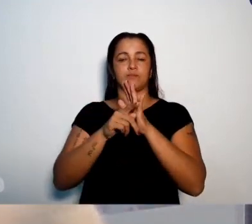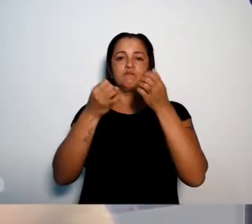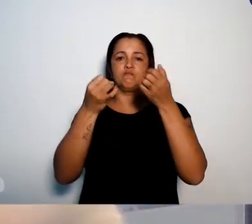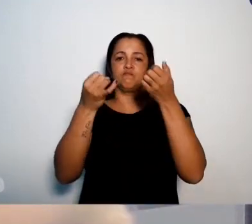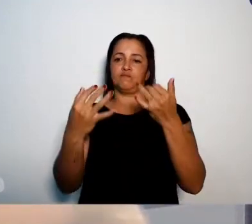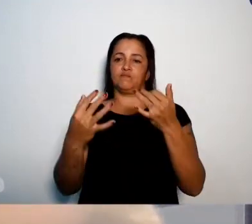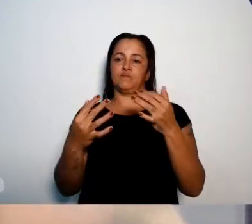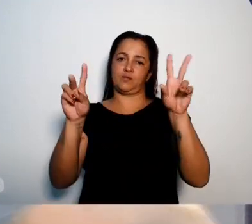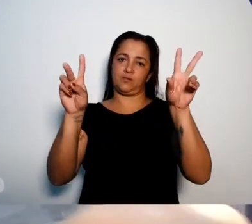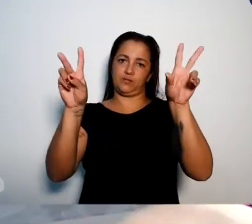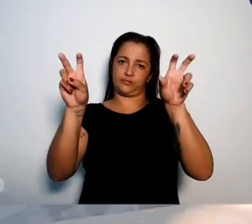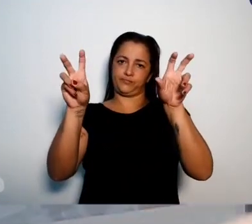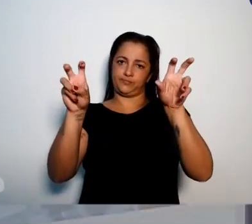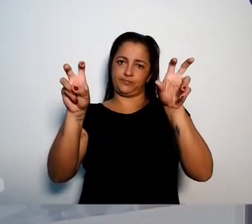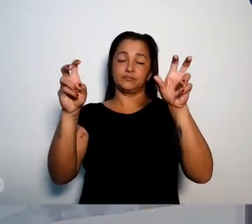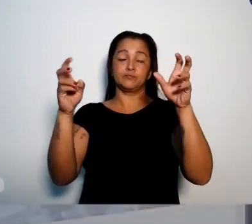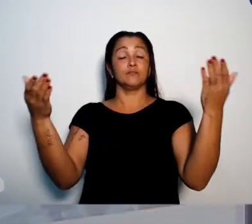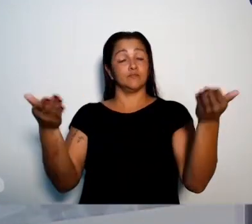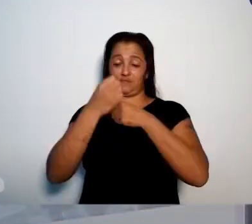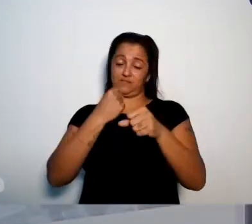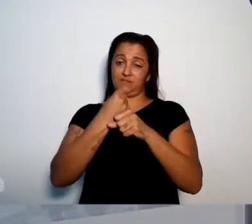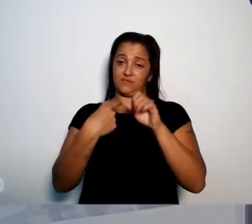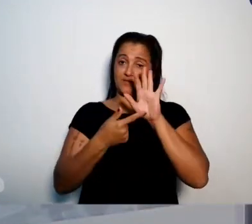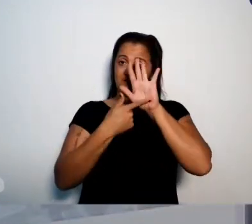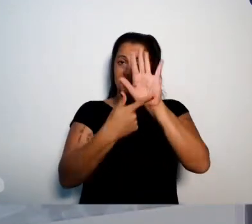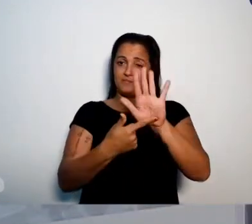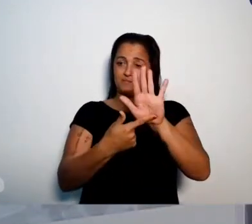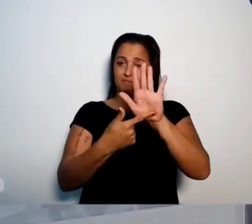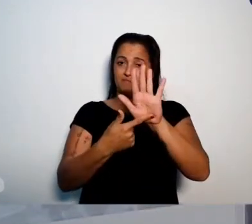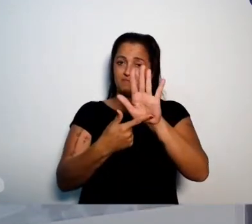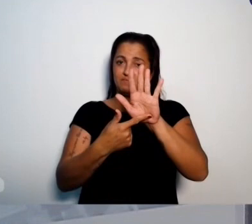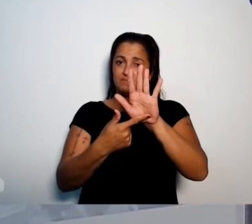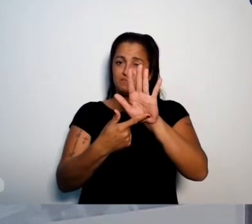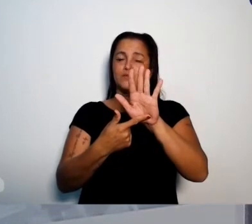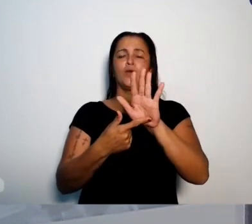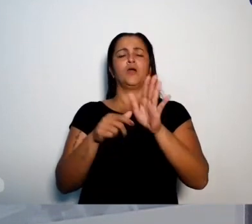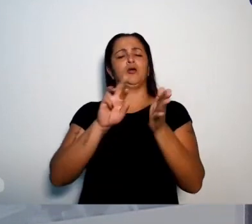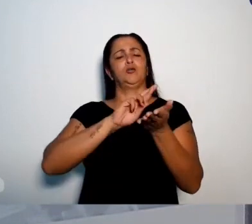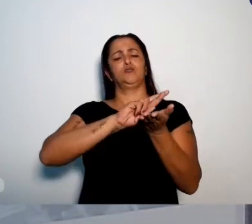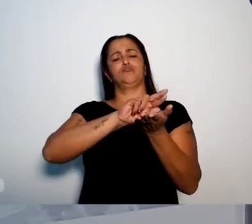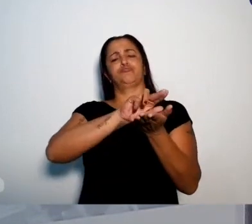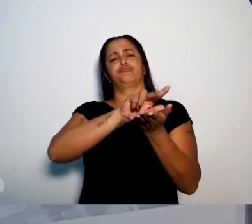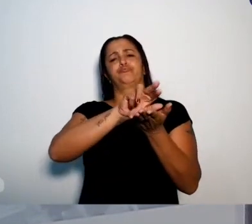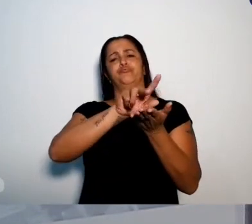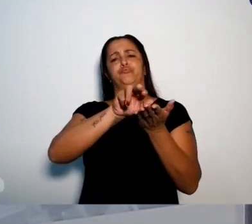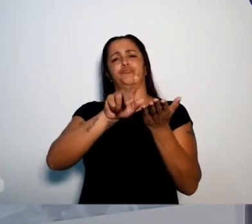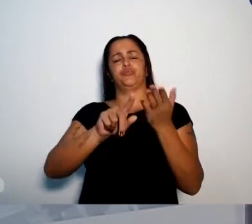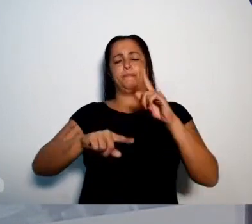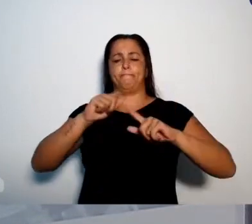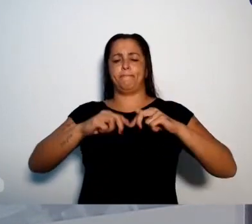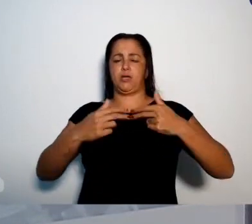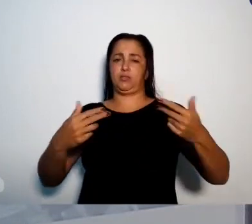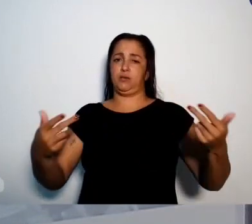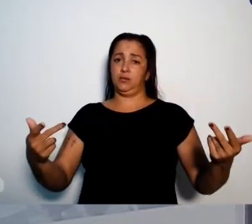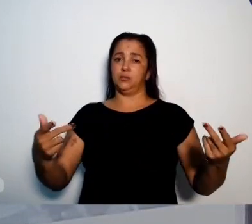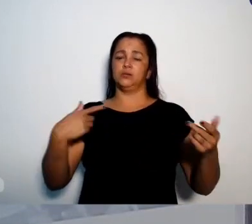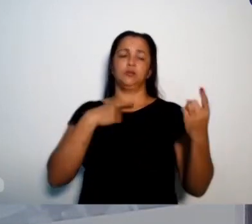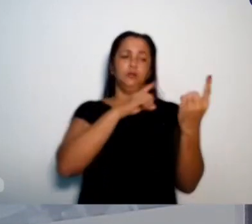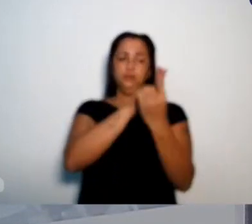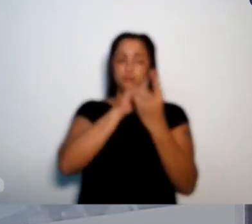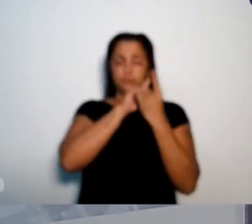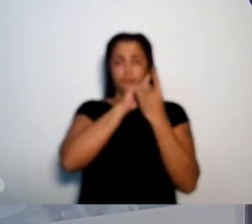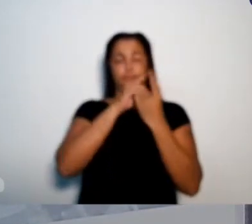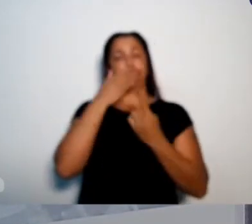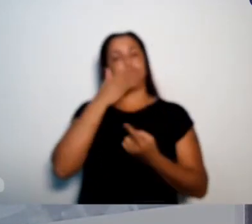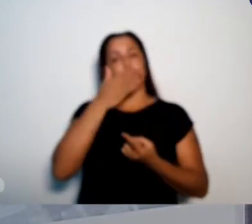nesse ano nós apresentamos várias matérias atendendo aí o pedido da nossa